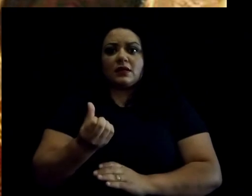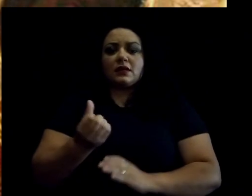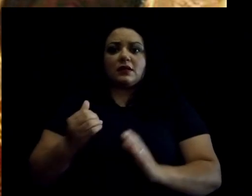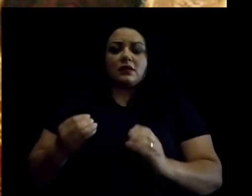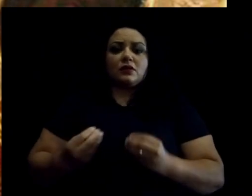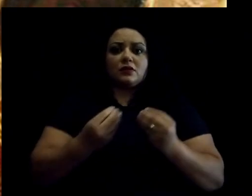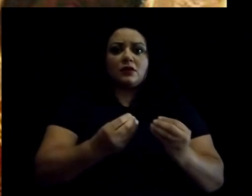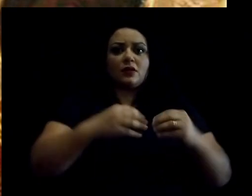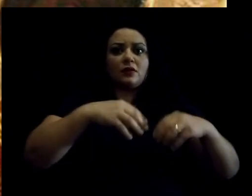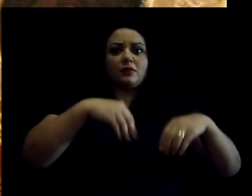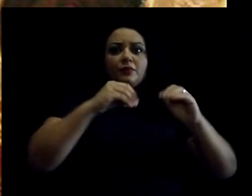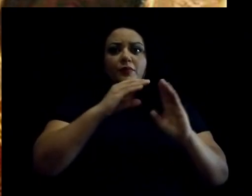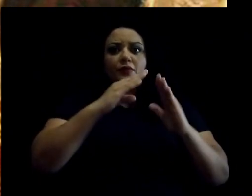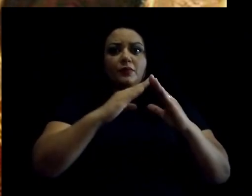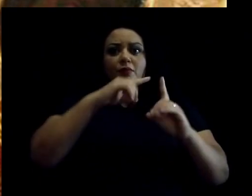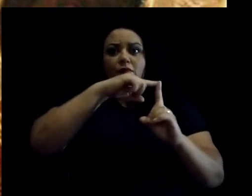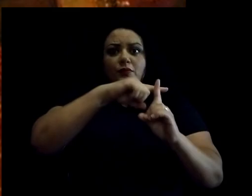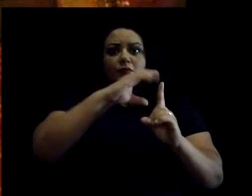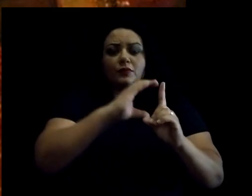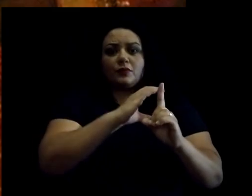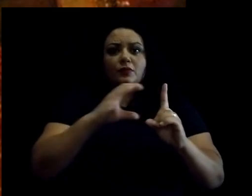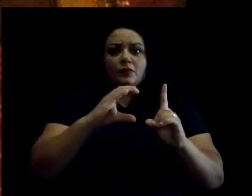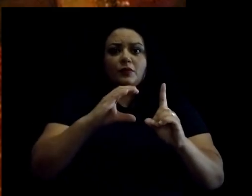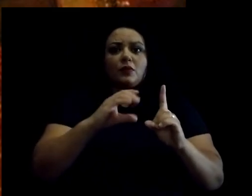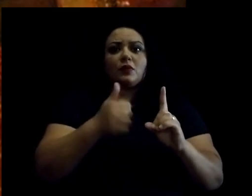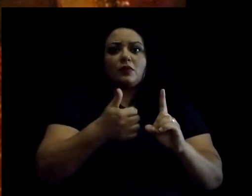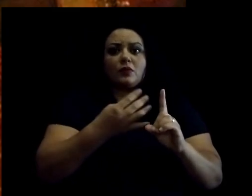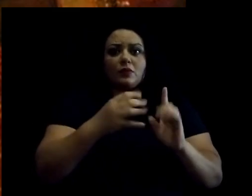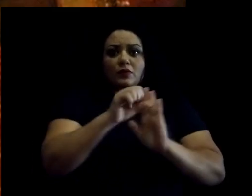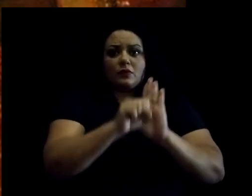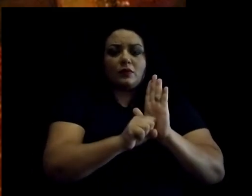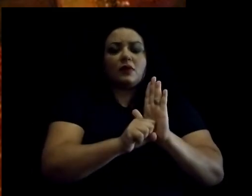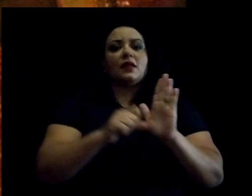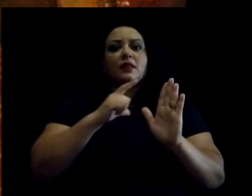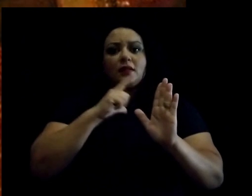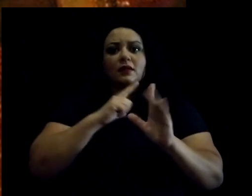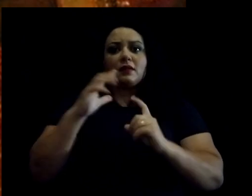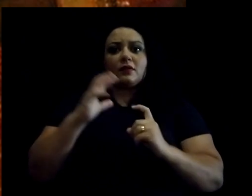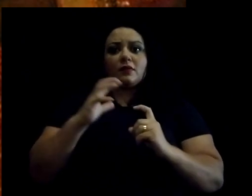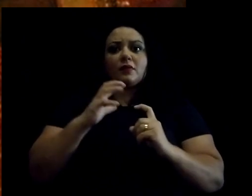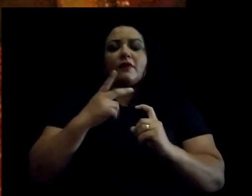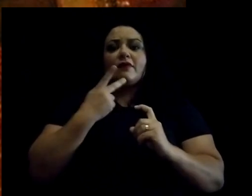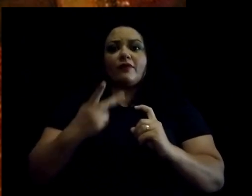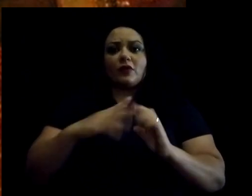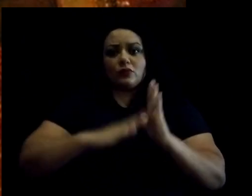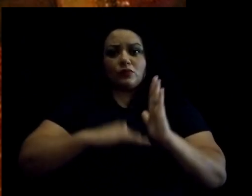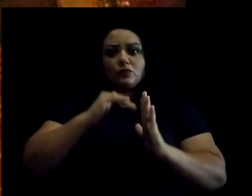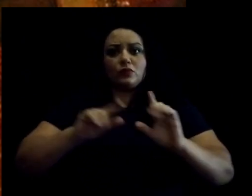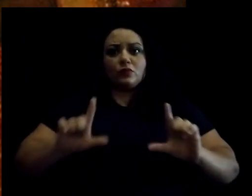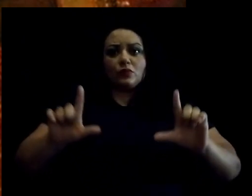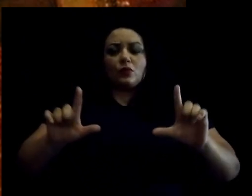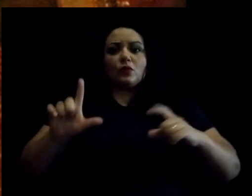século XIV pelo príncipe Władysław. Há também uma lenda sobre as origens desta imagem. Diz que o quadro